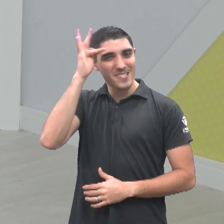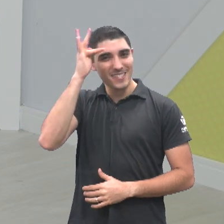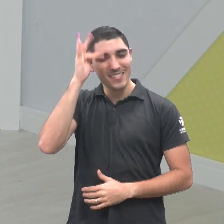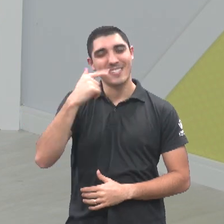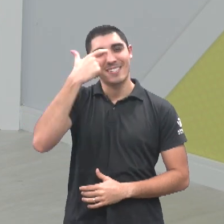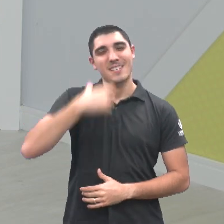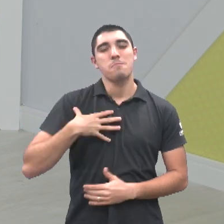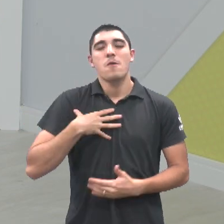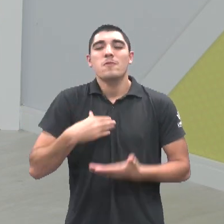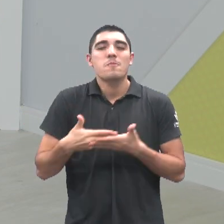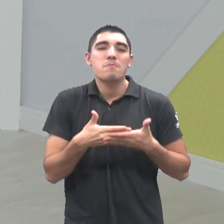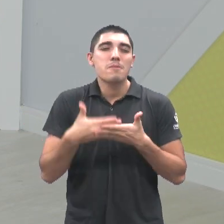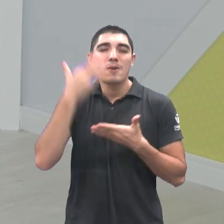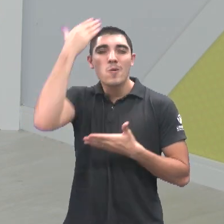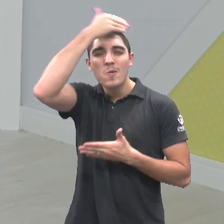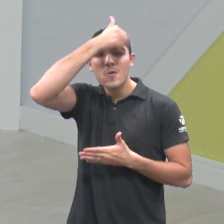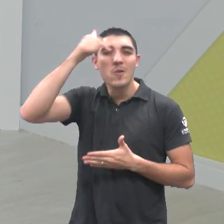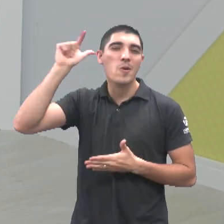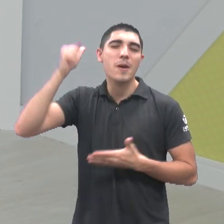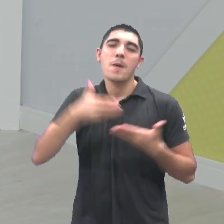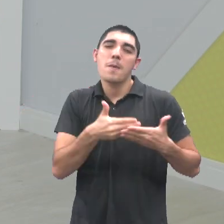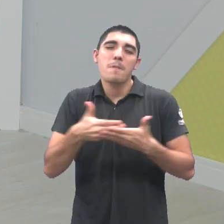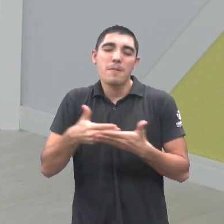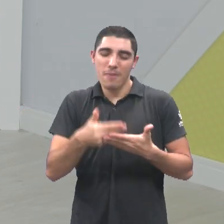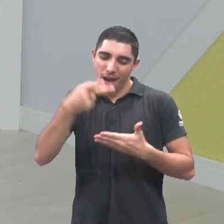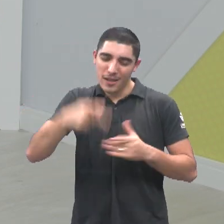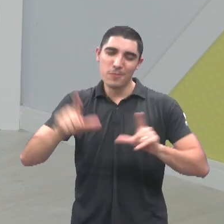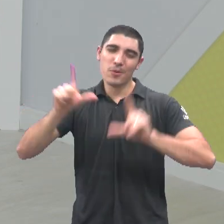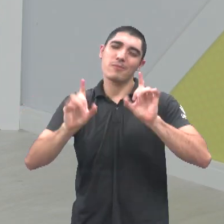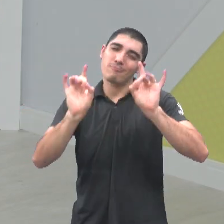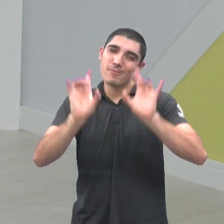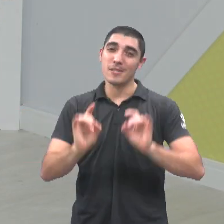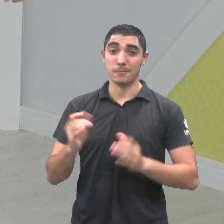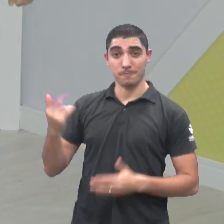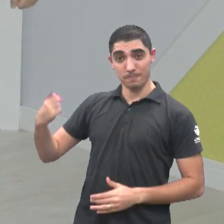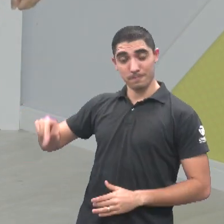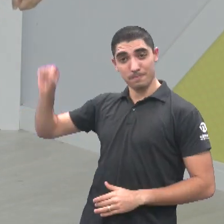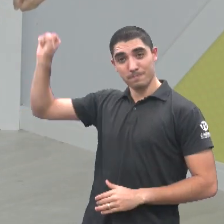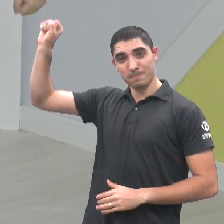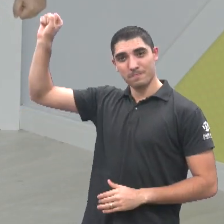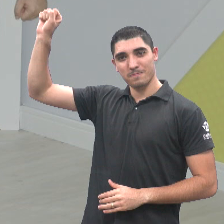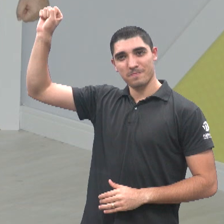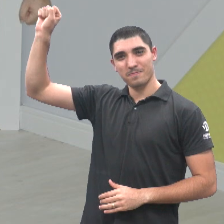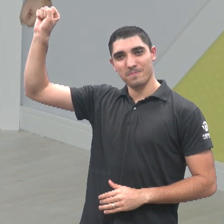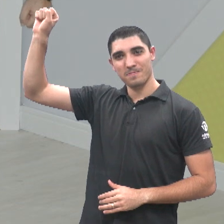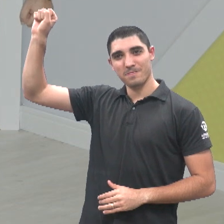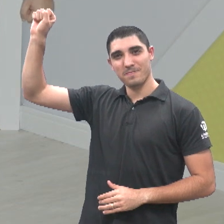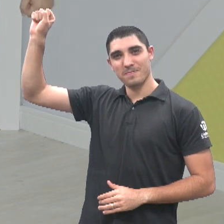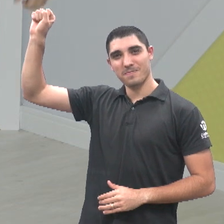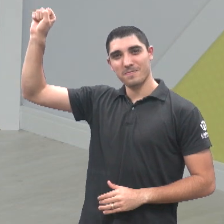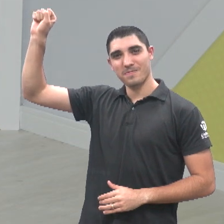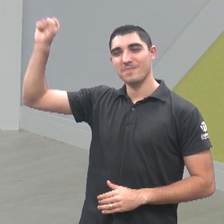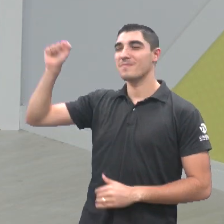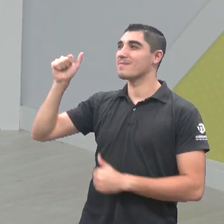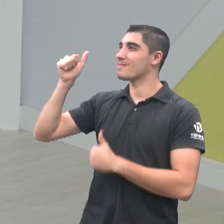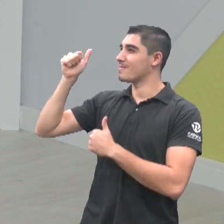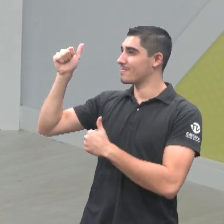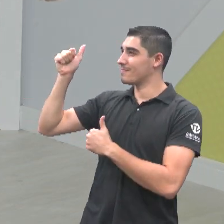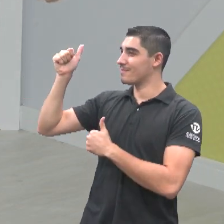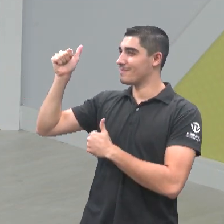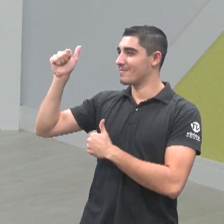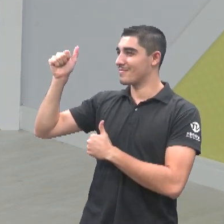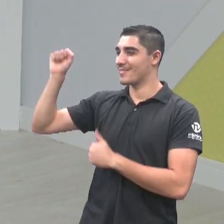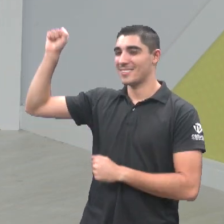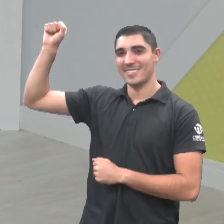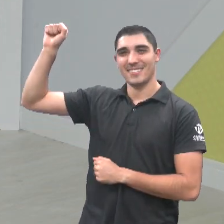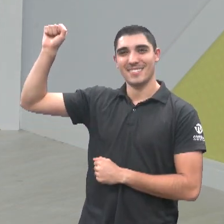papai do Lorenzo, que é o mascotinho do nosso Hora do Esporte. Luizão, seja sempre muito bem-vindo aqui no nosso... Ô, louco, Luizão, você meteu um negócio aí, como é